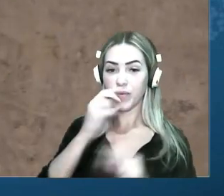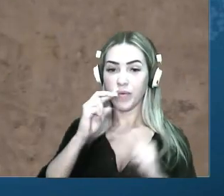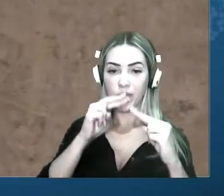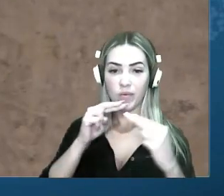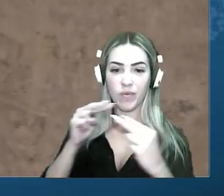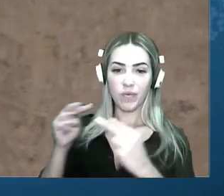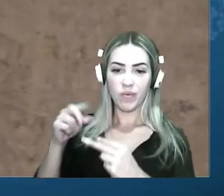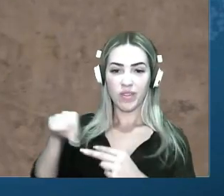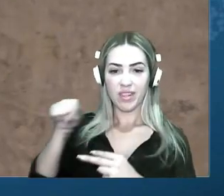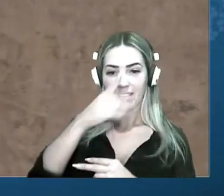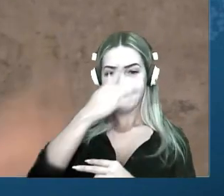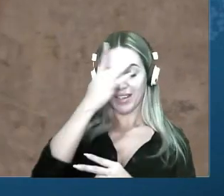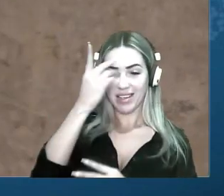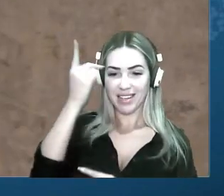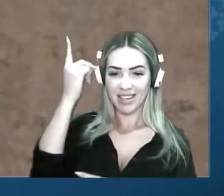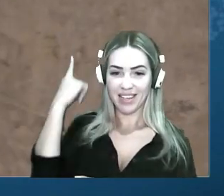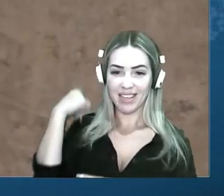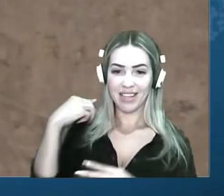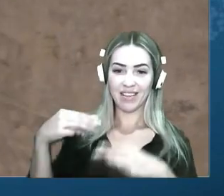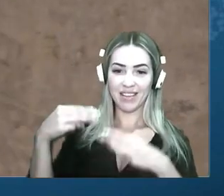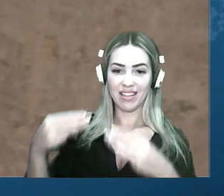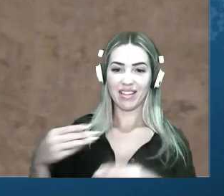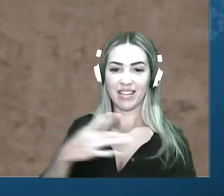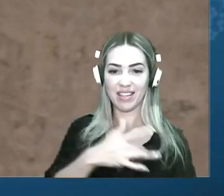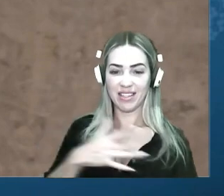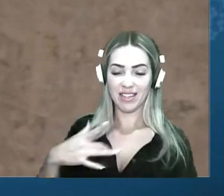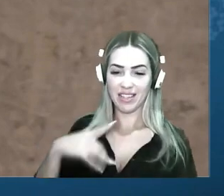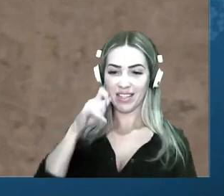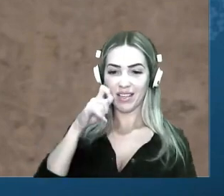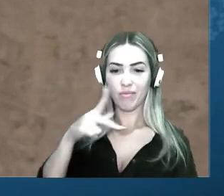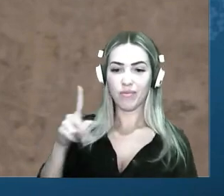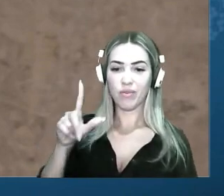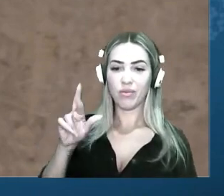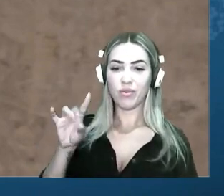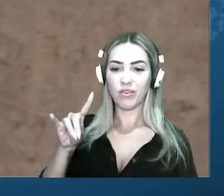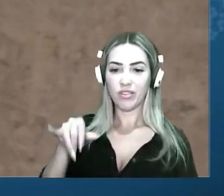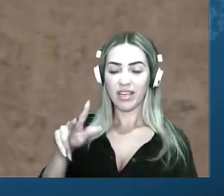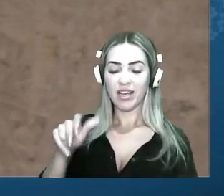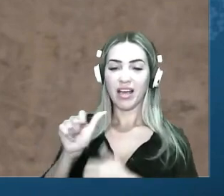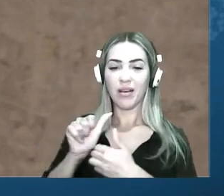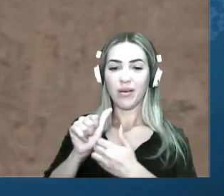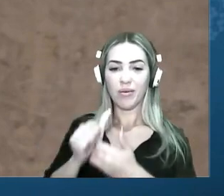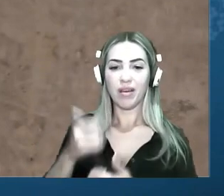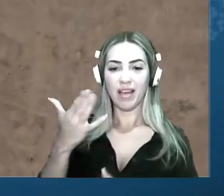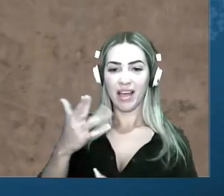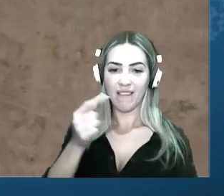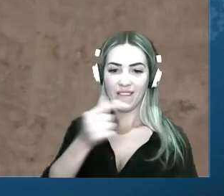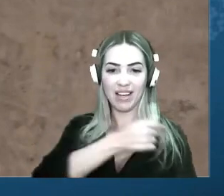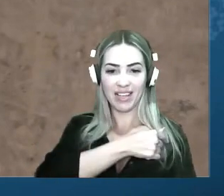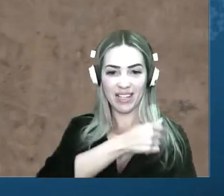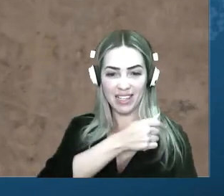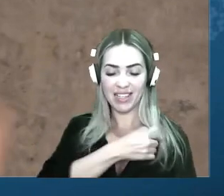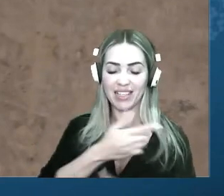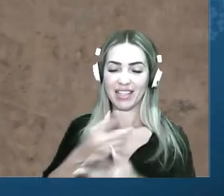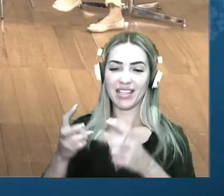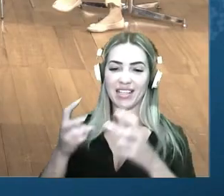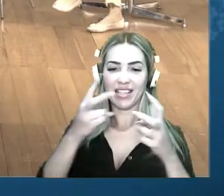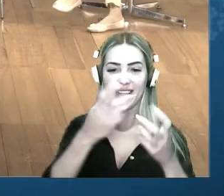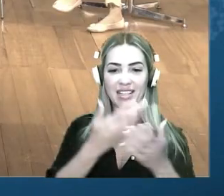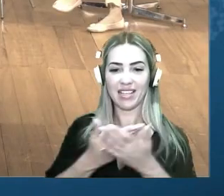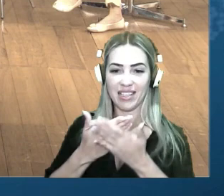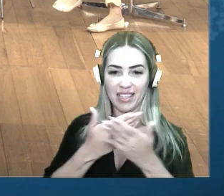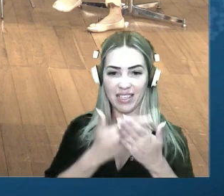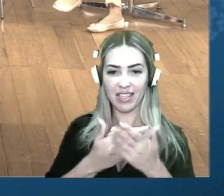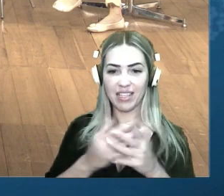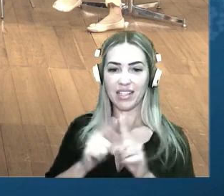que eu trabalhava no Ministério da Saúde, como a professora Lourdinha, que acompanhava as vacinas, os ensaios clínicos dela, o professor